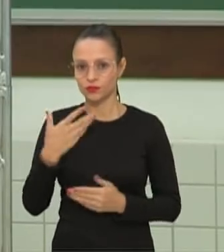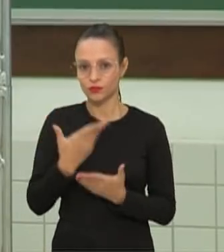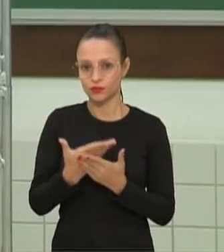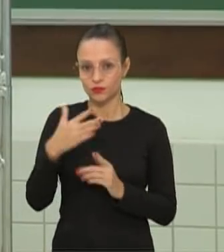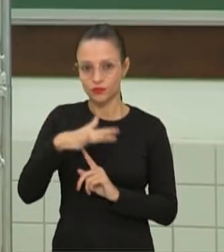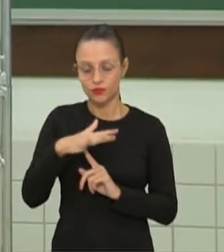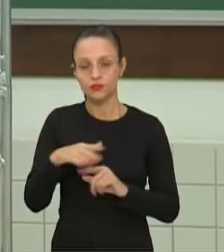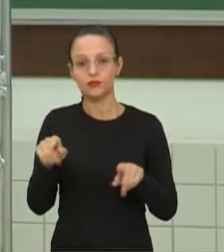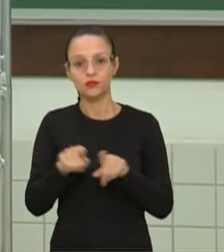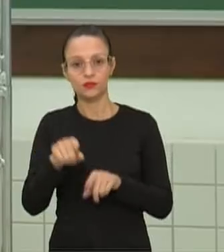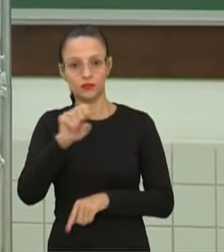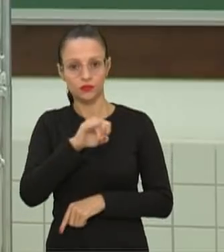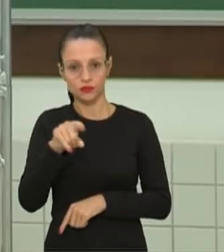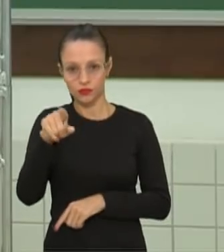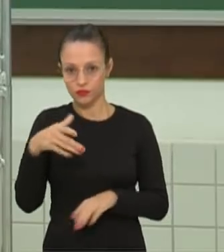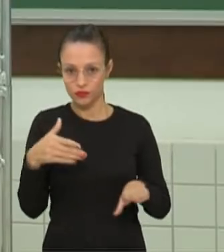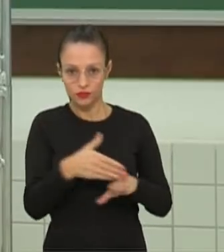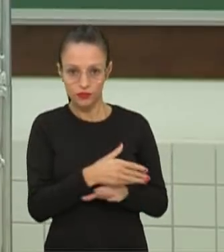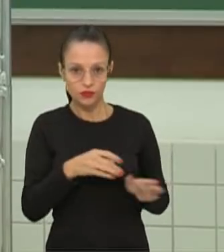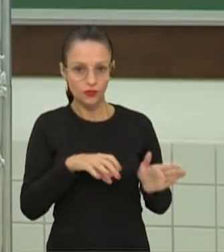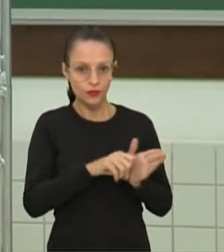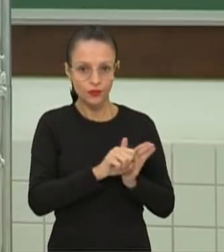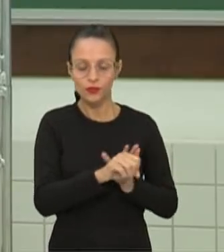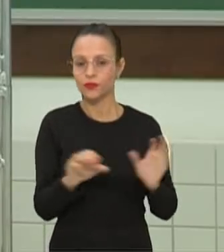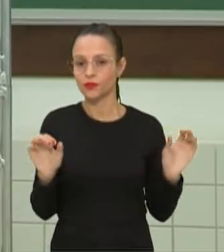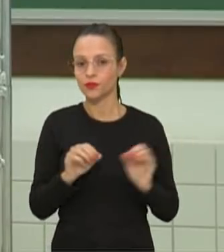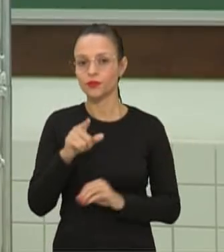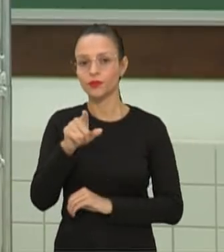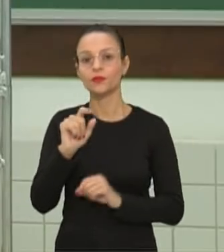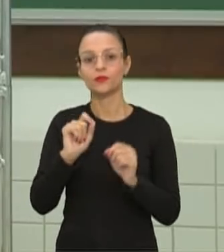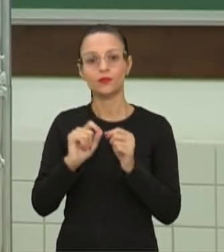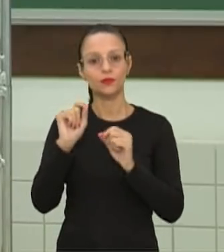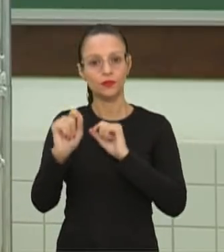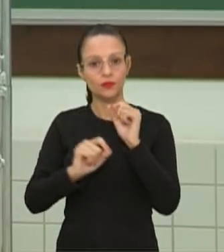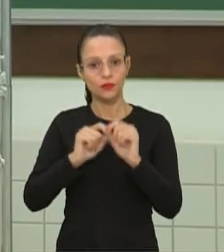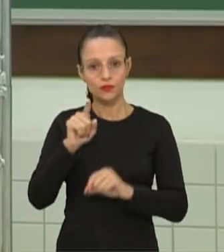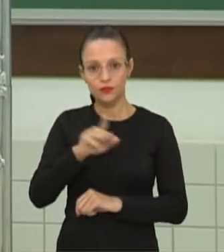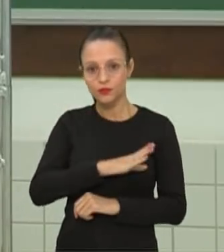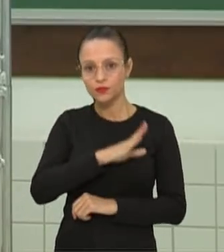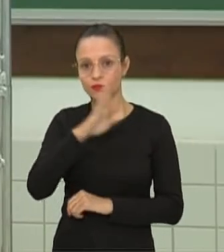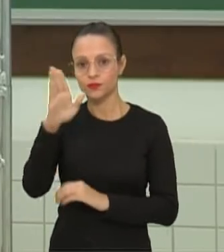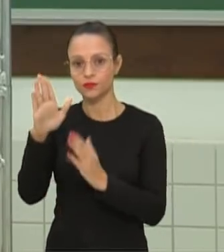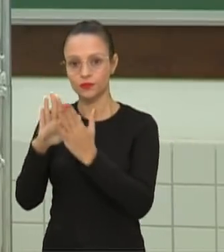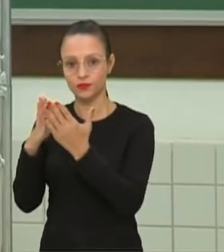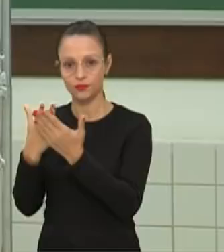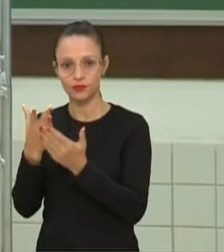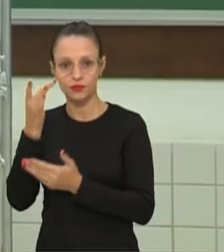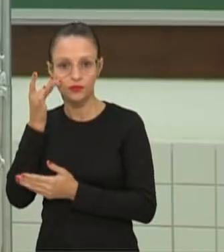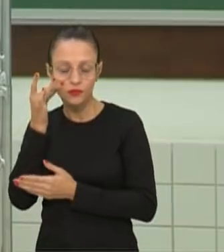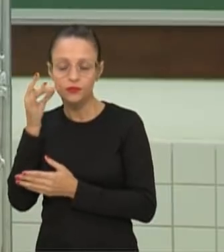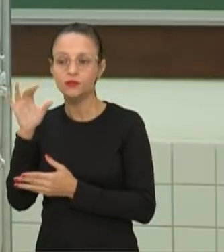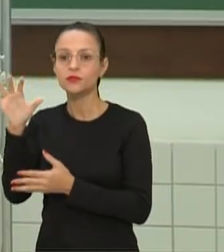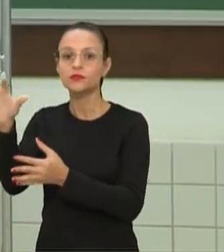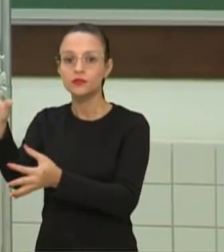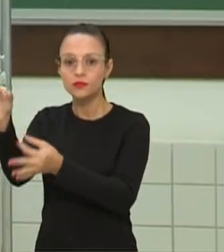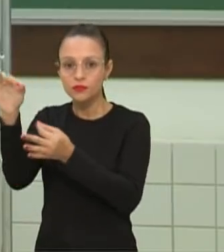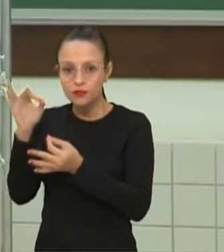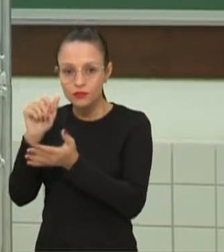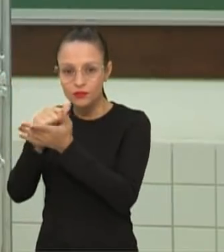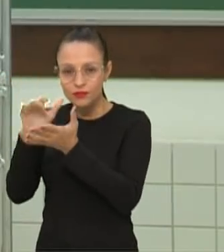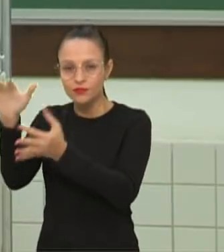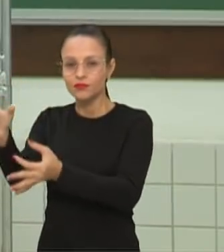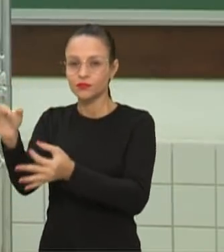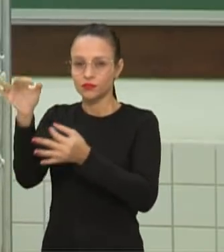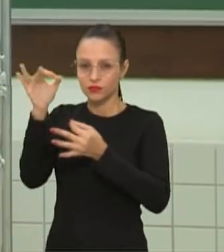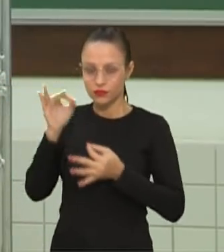se você não tem acesso às plataformas, faz o seguinte, não esqueça de passar na escola, pegar o material impresso para você poder resolver